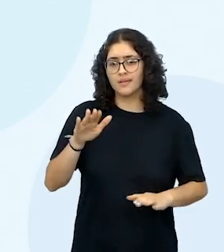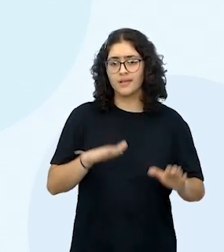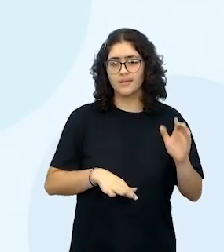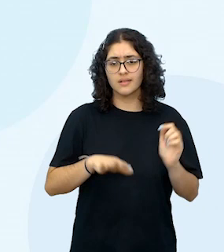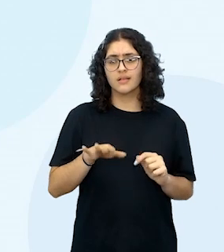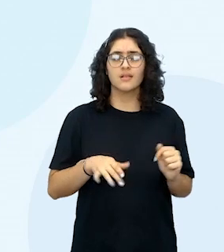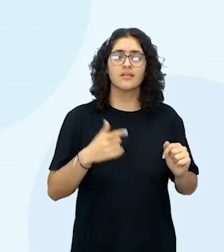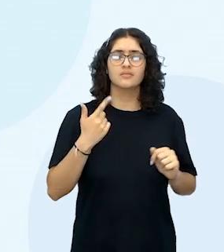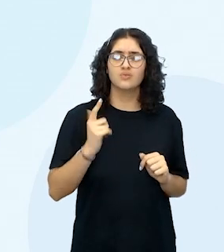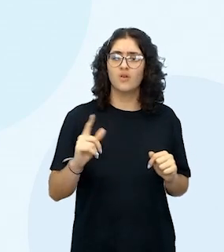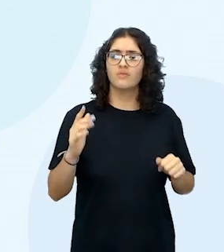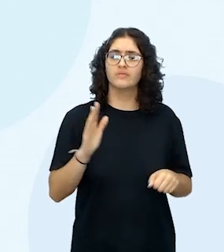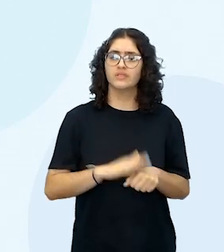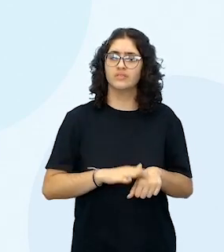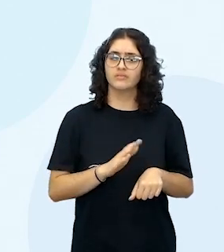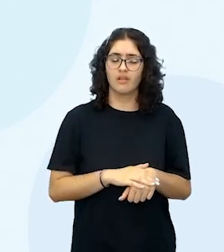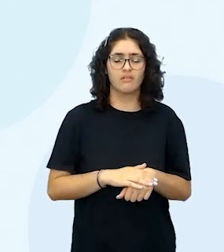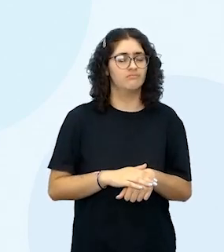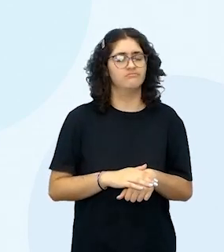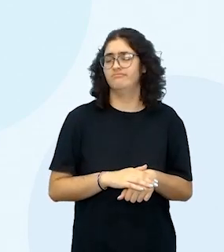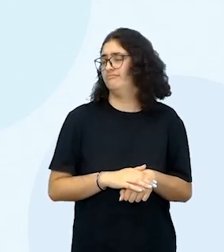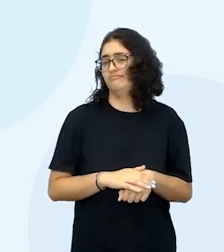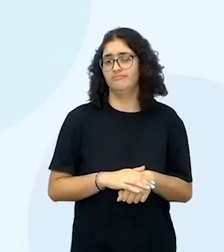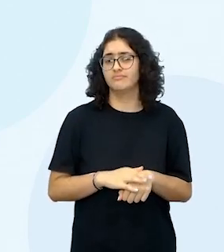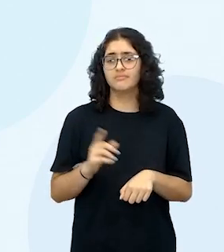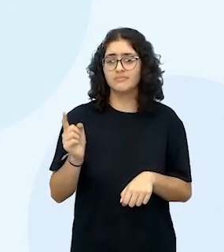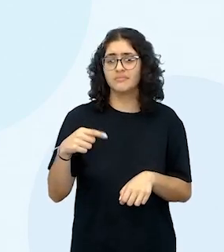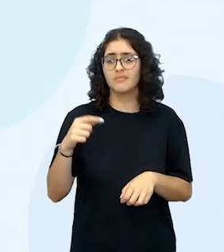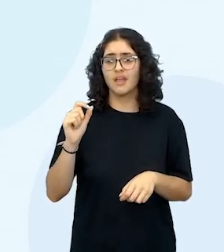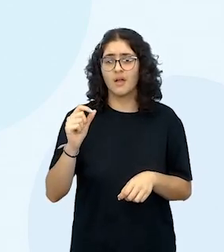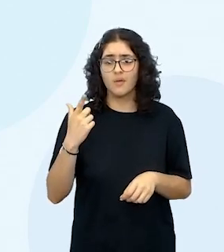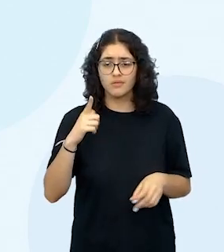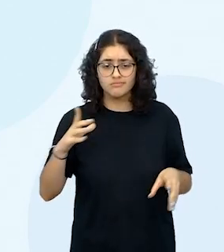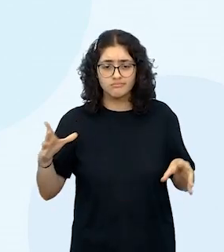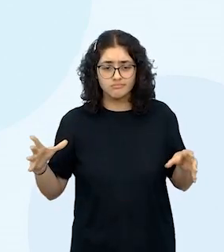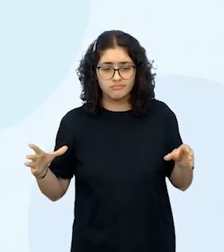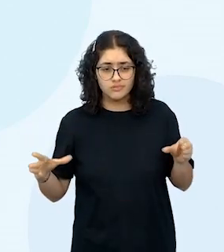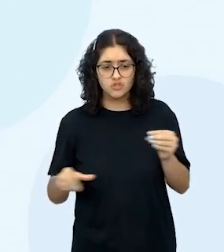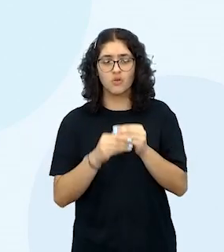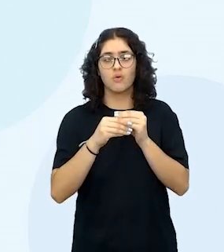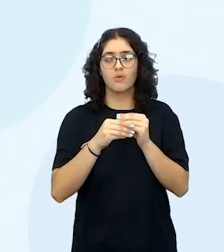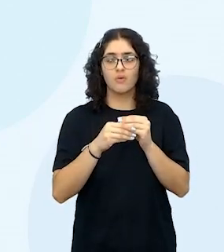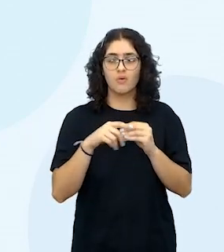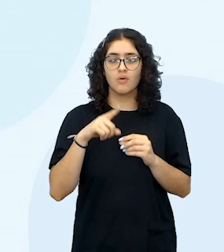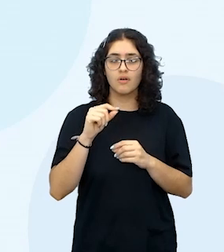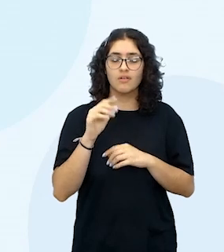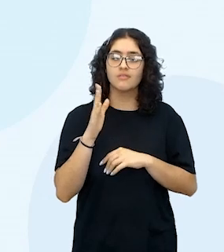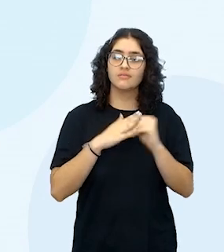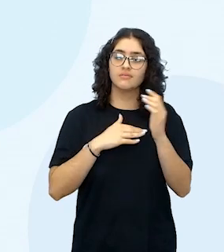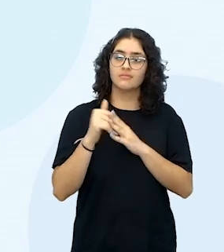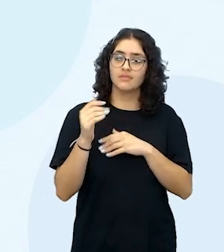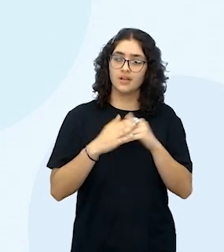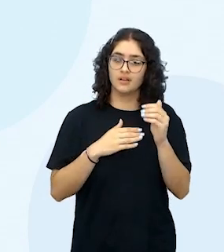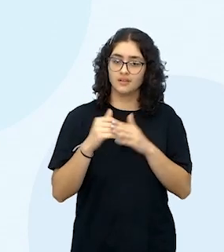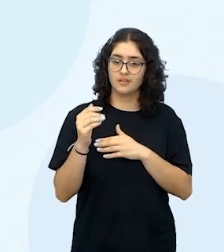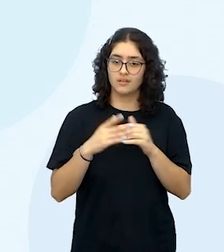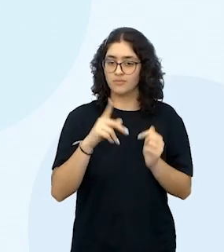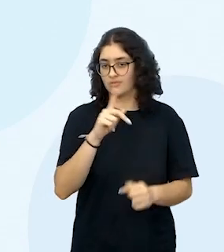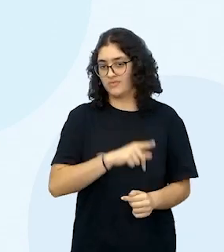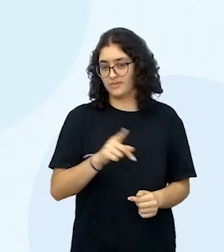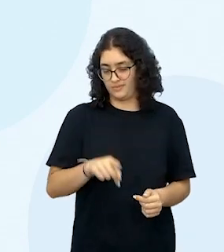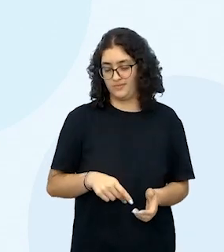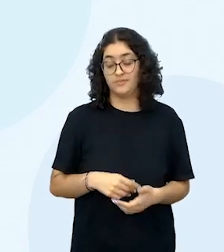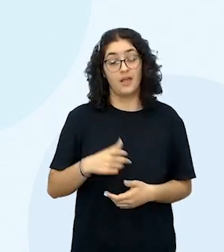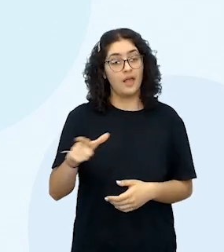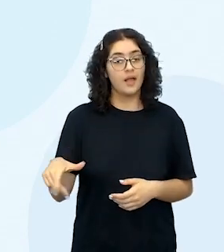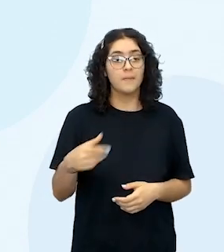uma coisa que eu tenho que fazer, mas não, é algo que pode somar, de fato, com a prática docente, É um né? recurso positivo, né?